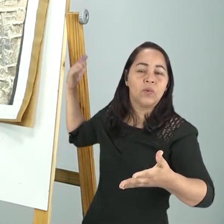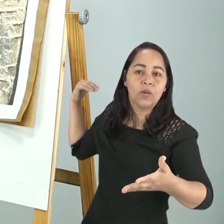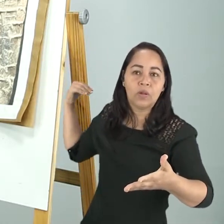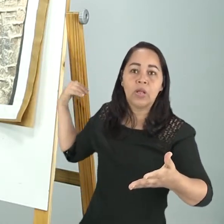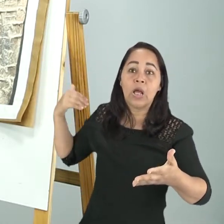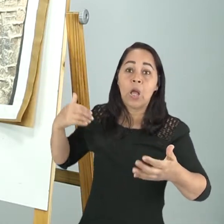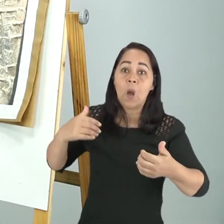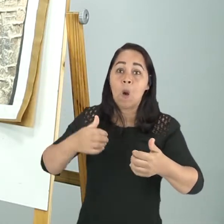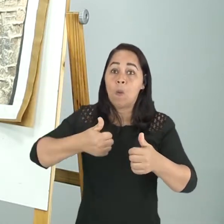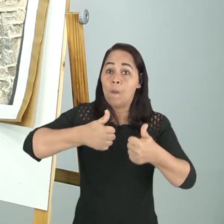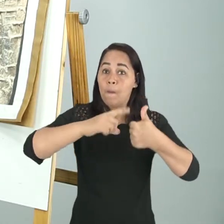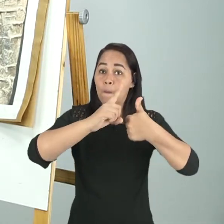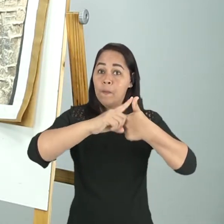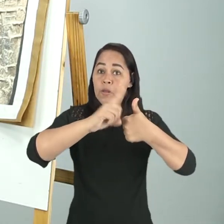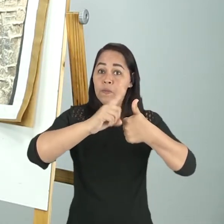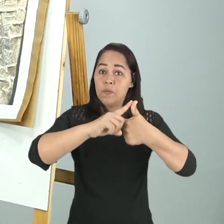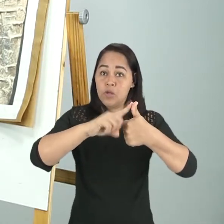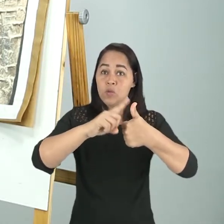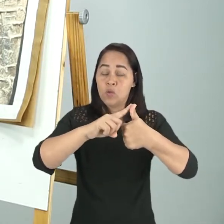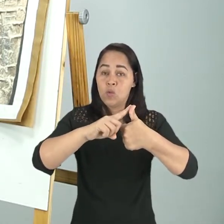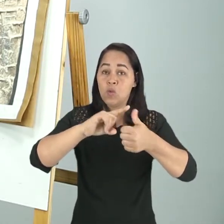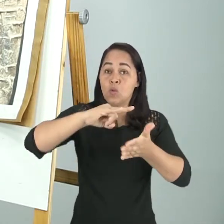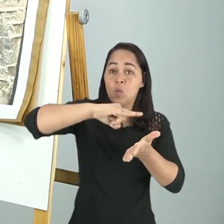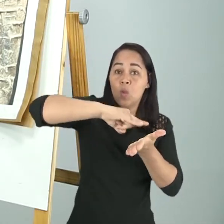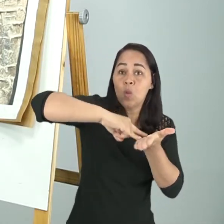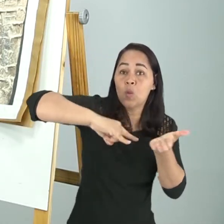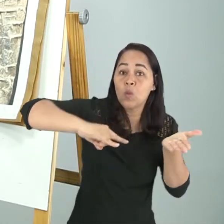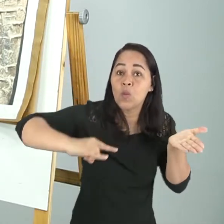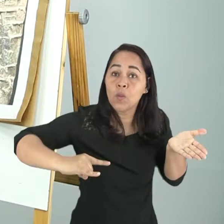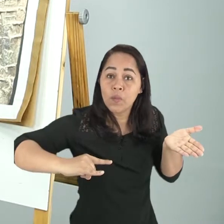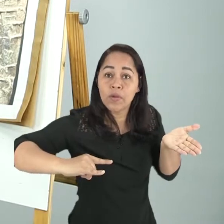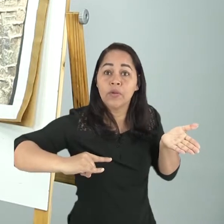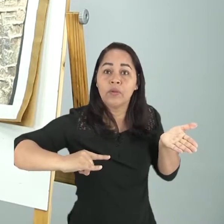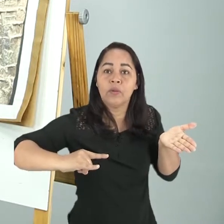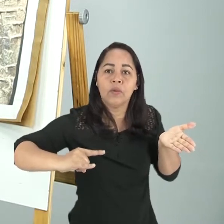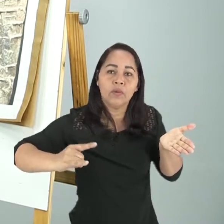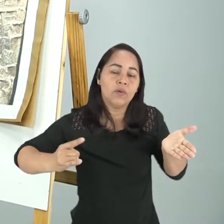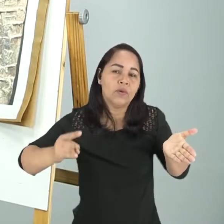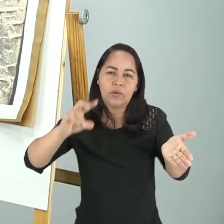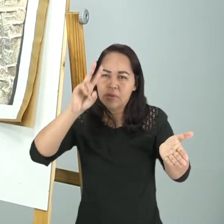primeiro documento escrito da história. Você consegue decifrar alguma coisa daqui?